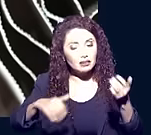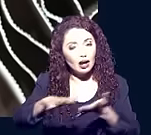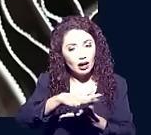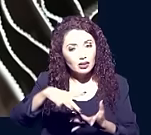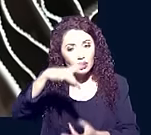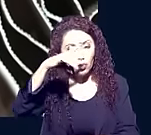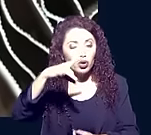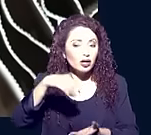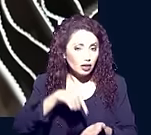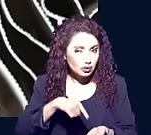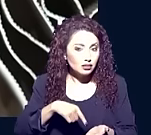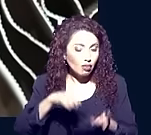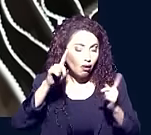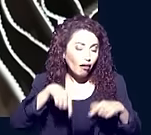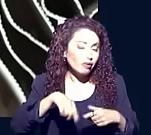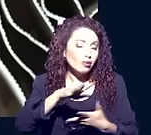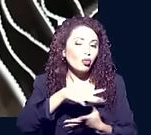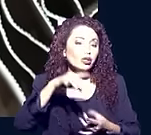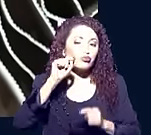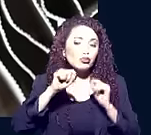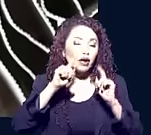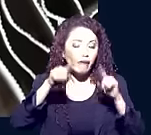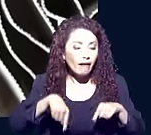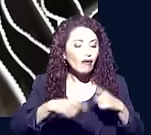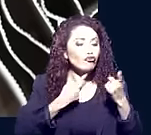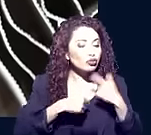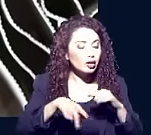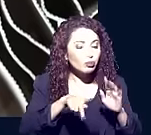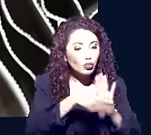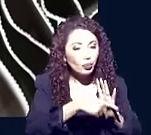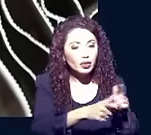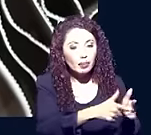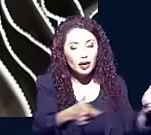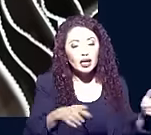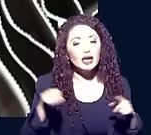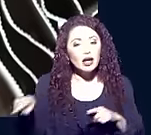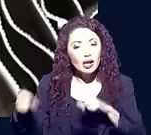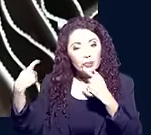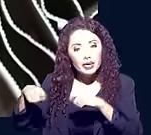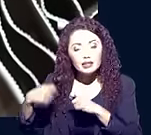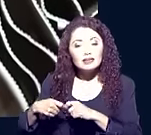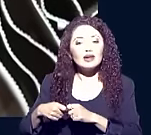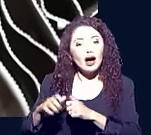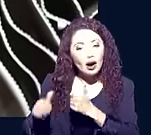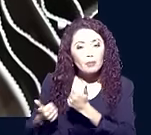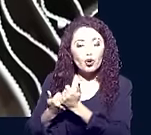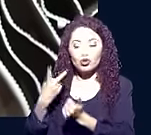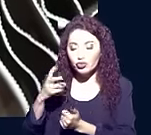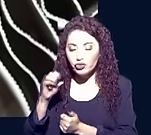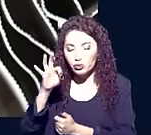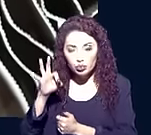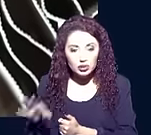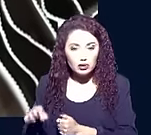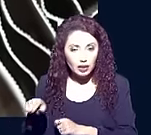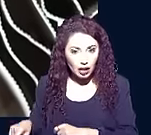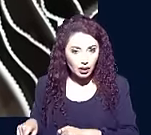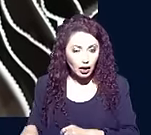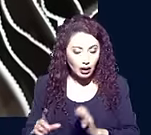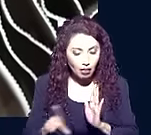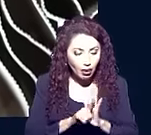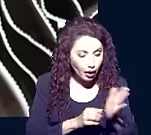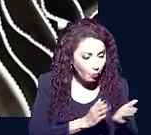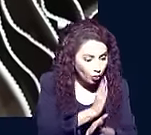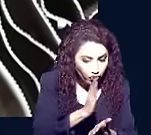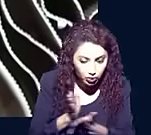maioria ele tem que pelo menos ter 20% ou apoio de 20% para propor que aquela lei aprovada pela sua